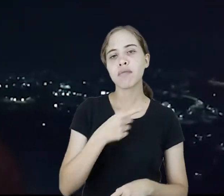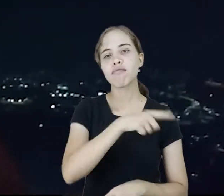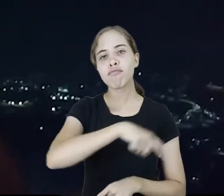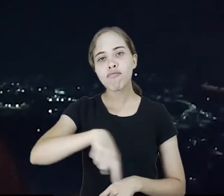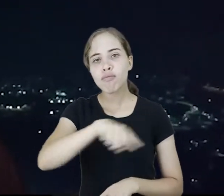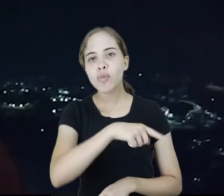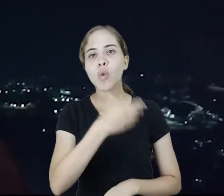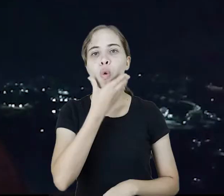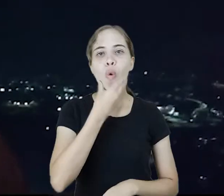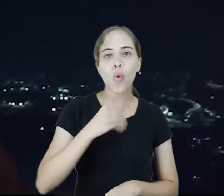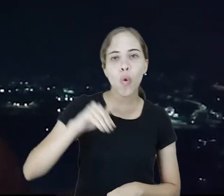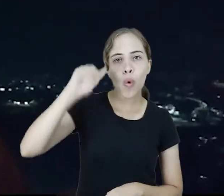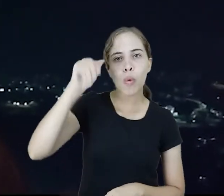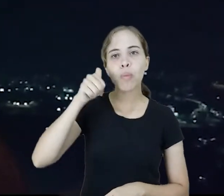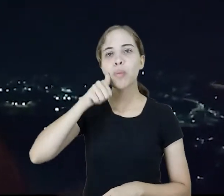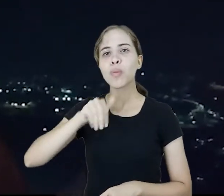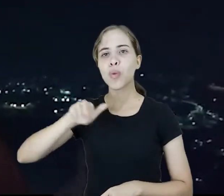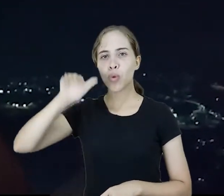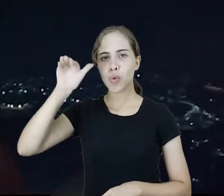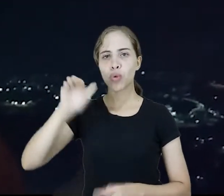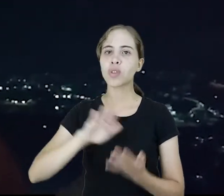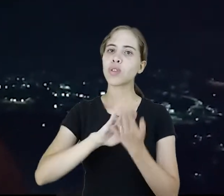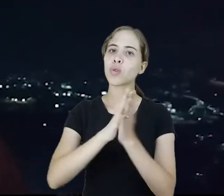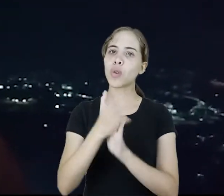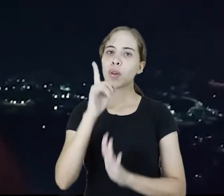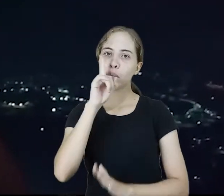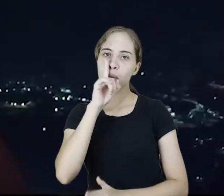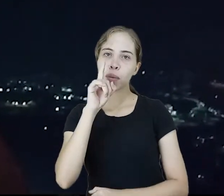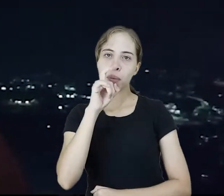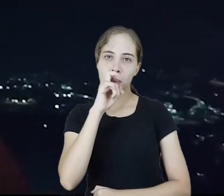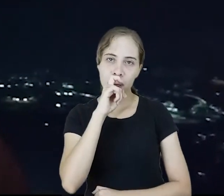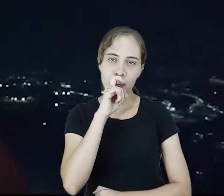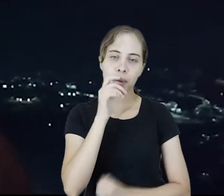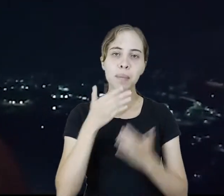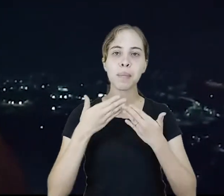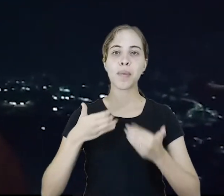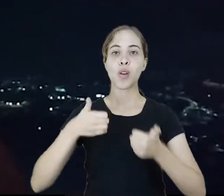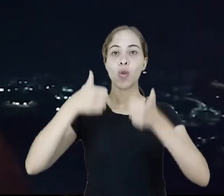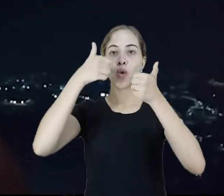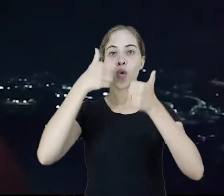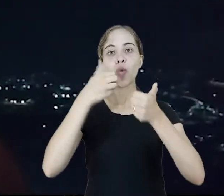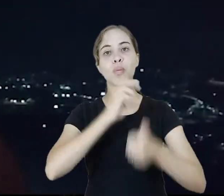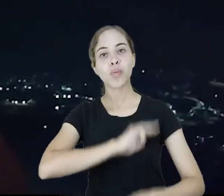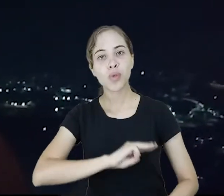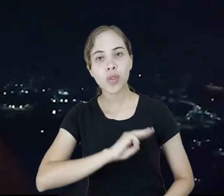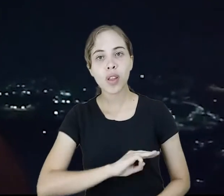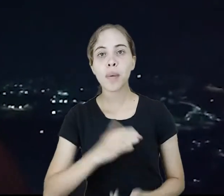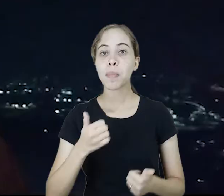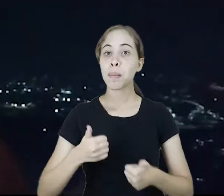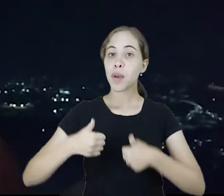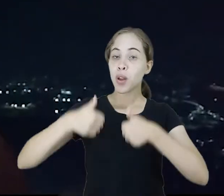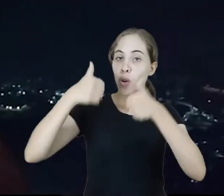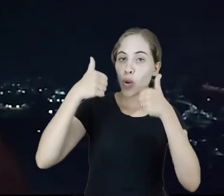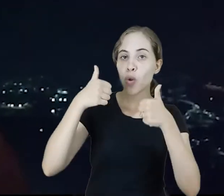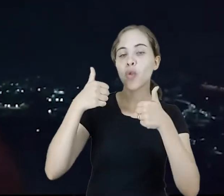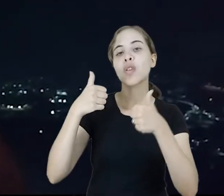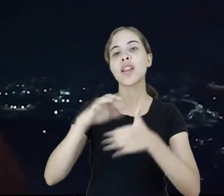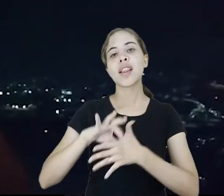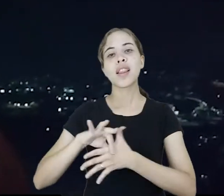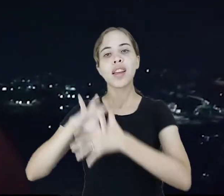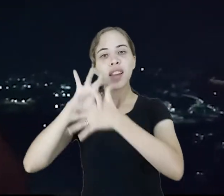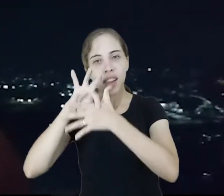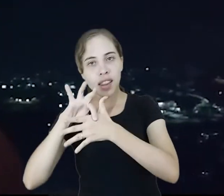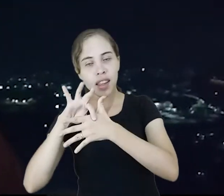rapazes, dessas moças. Se tornam melhores pais, melhores mães, melhores missionários, melhores missionárias, melhores